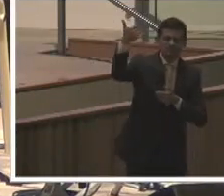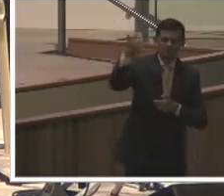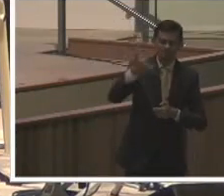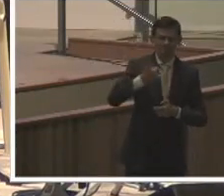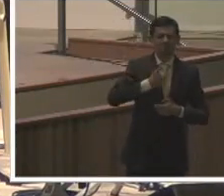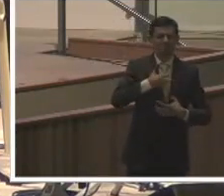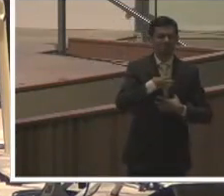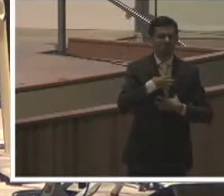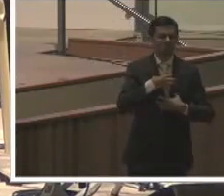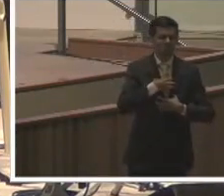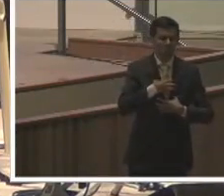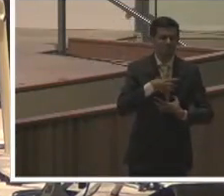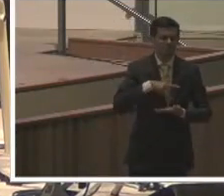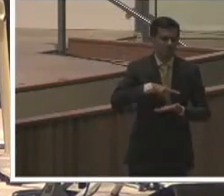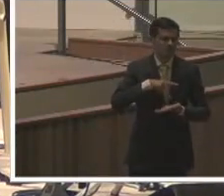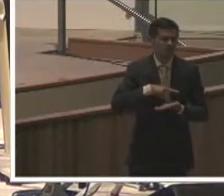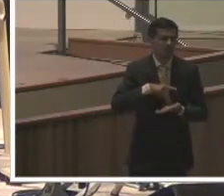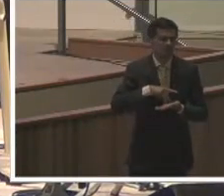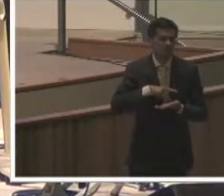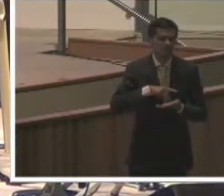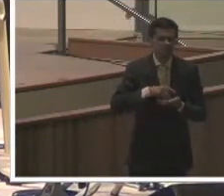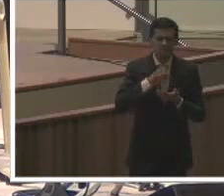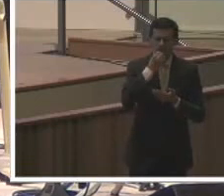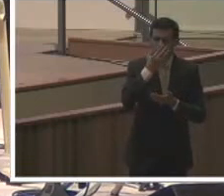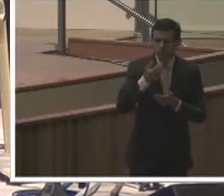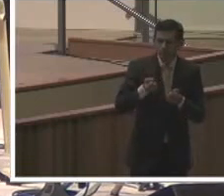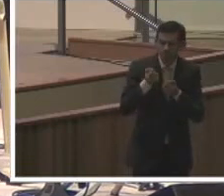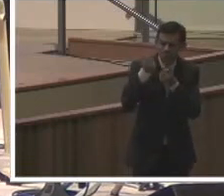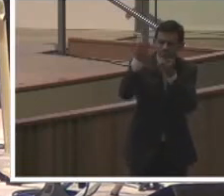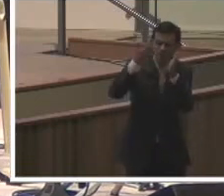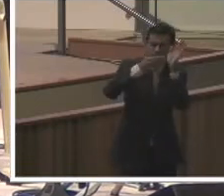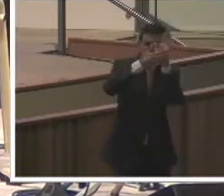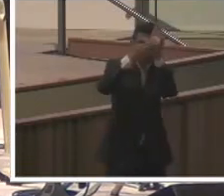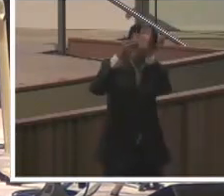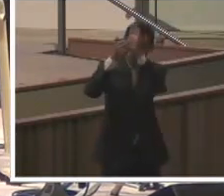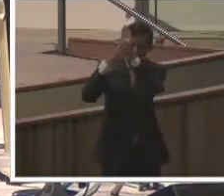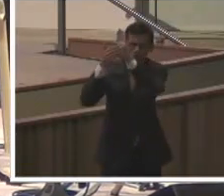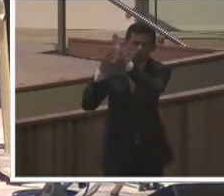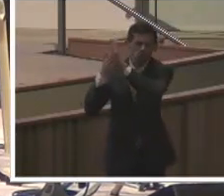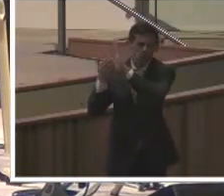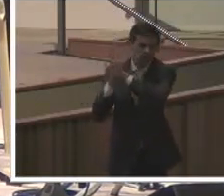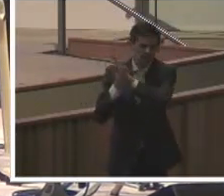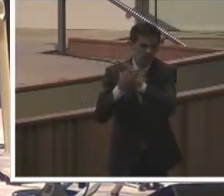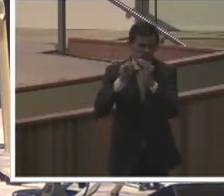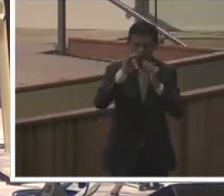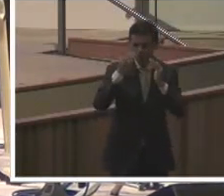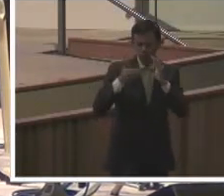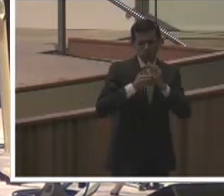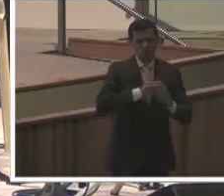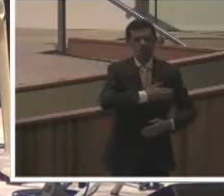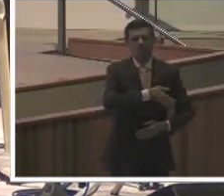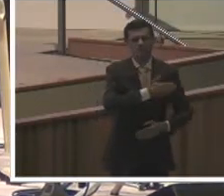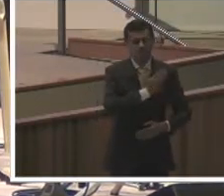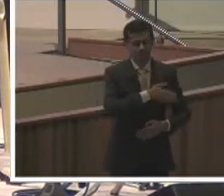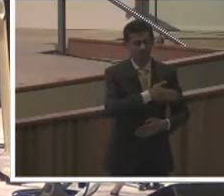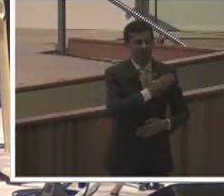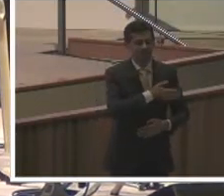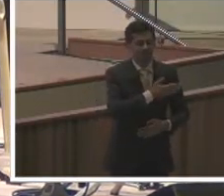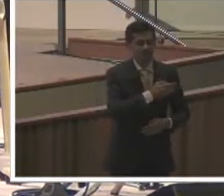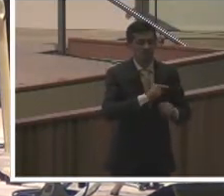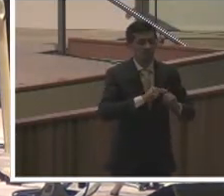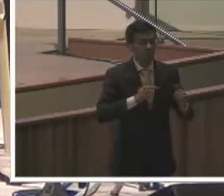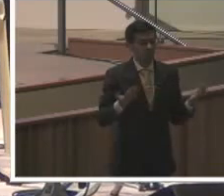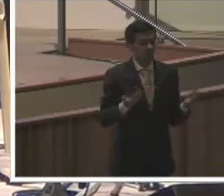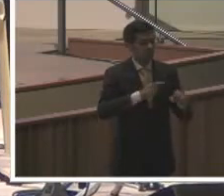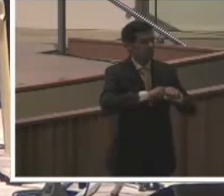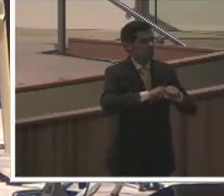voz. Como é bom render louvores ao Teu nome, quando é feito de coração e alma. E nesta